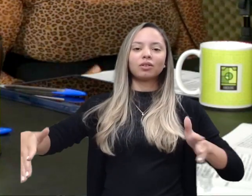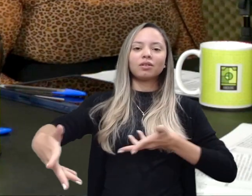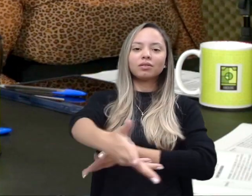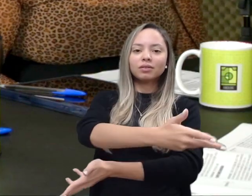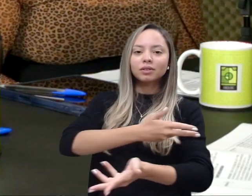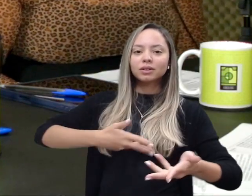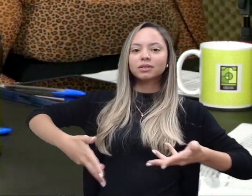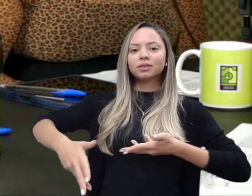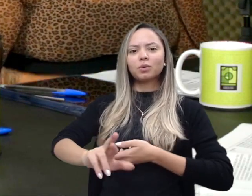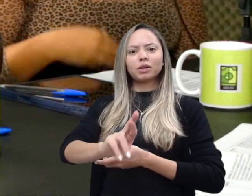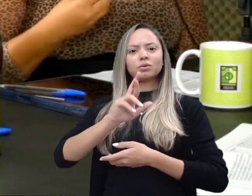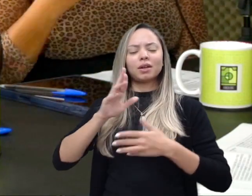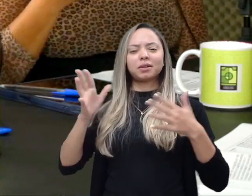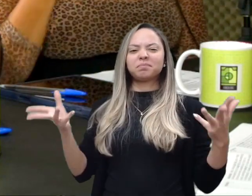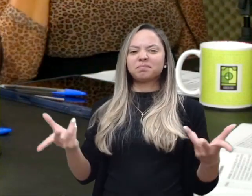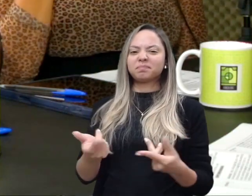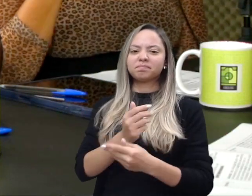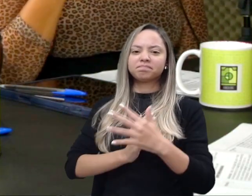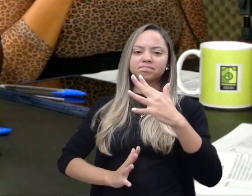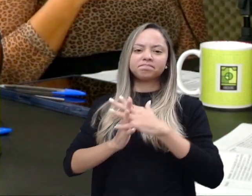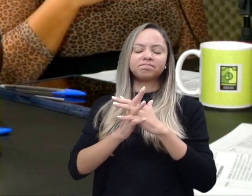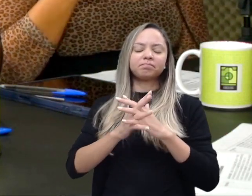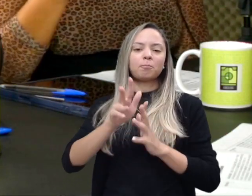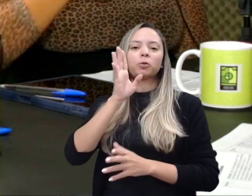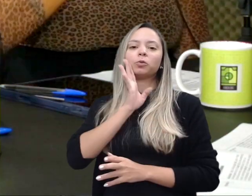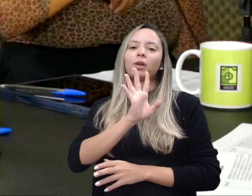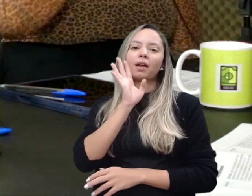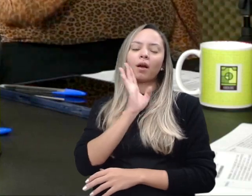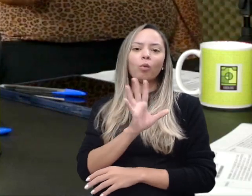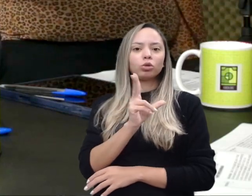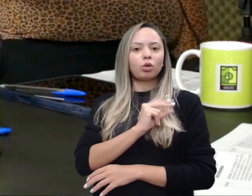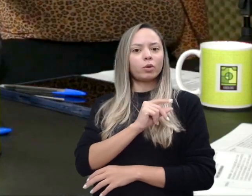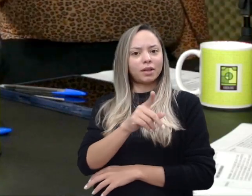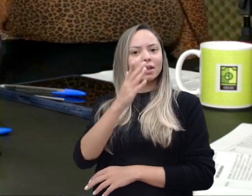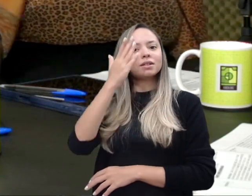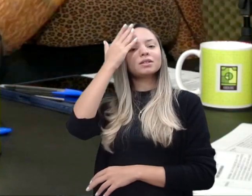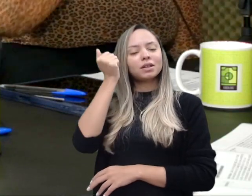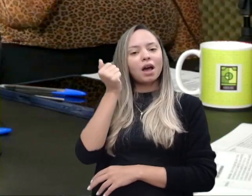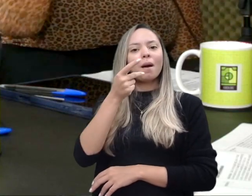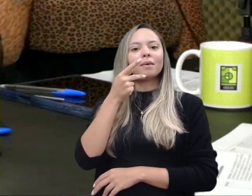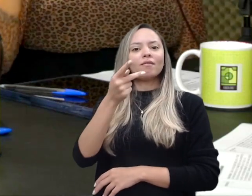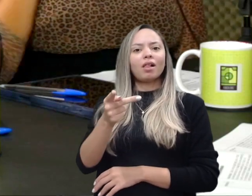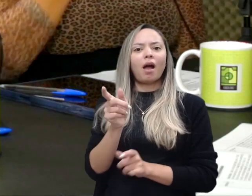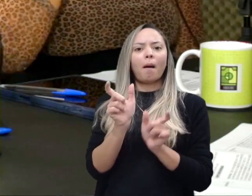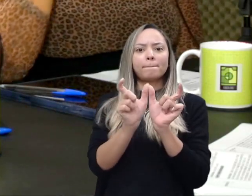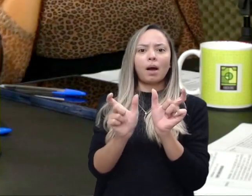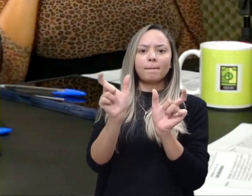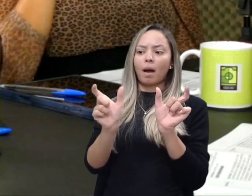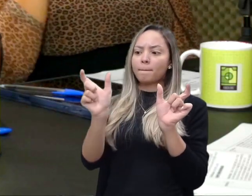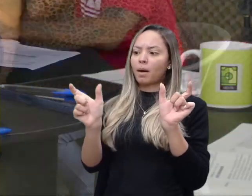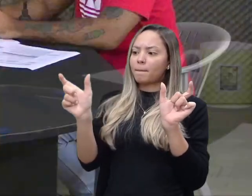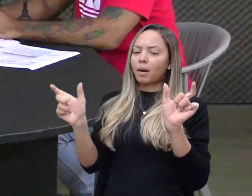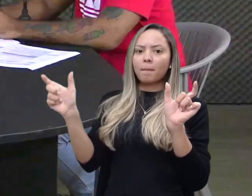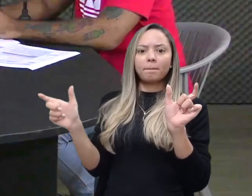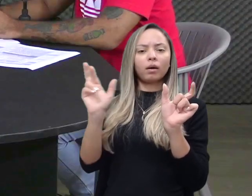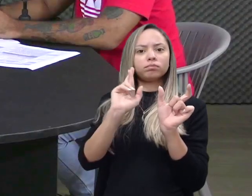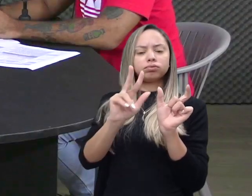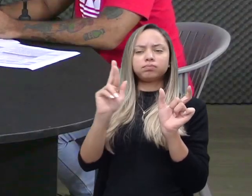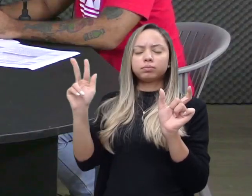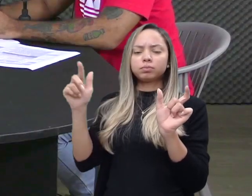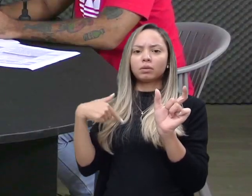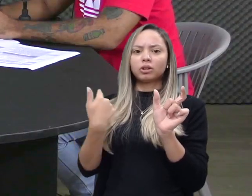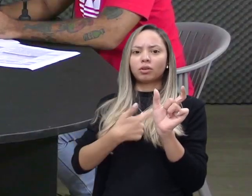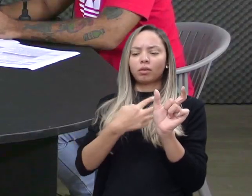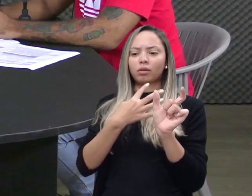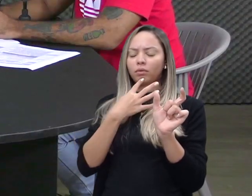foi muito legal, né? E aí a gente focar, poxa, ele sabe falar braquiossauro, sabe? Ele tem uma expertise que a gente não tem. E